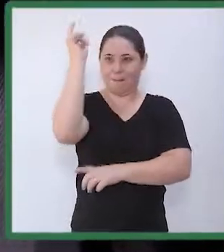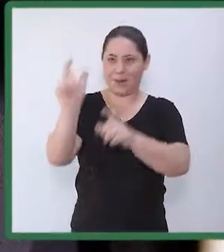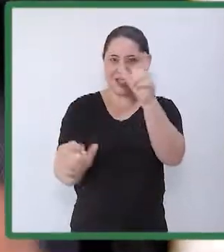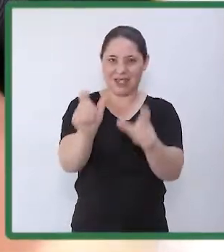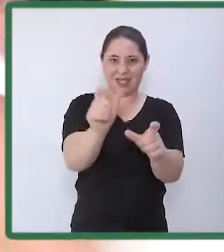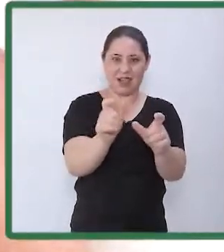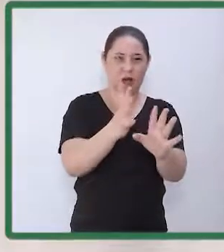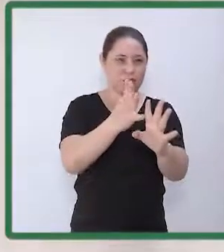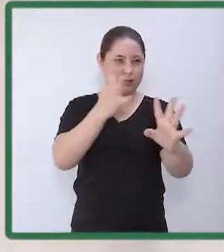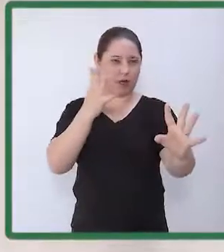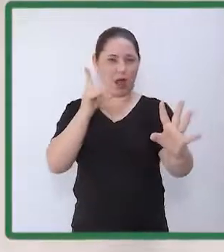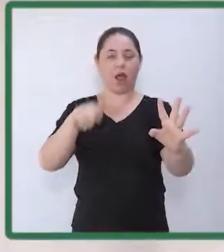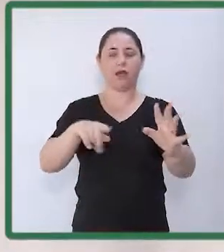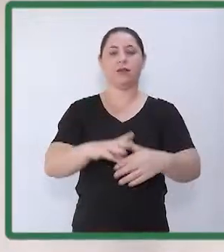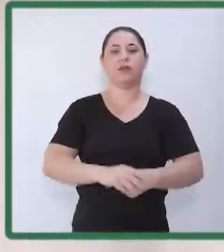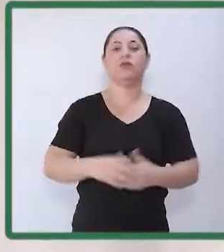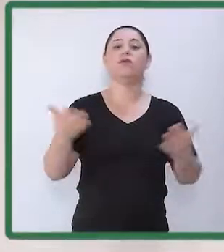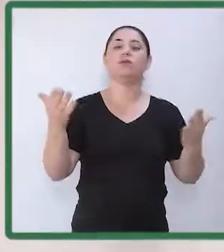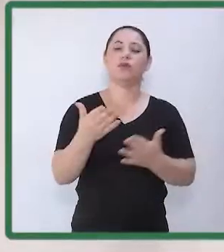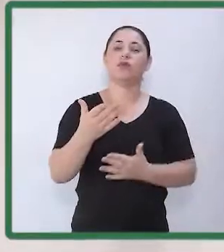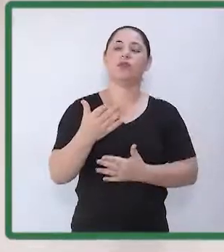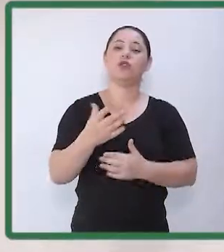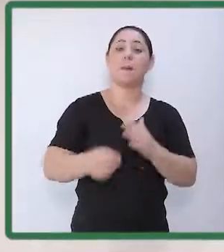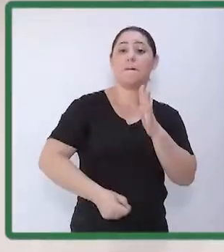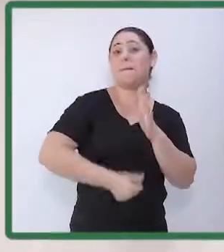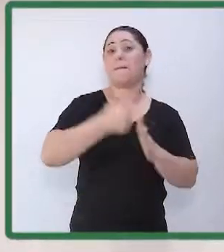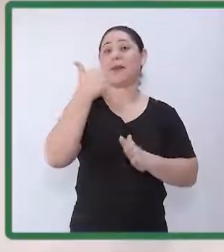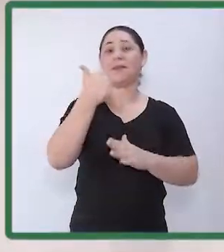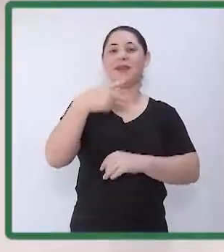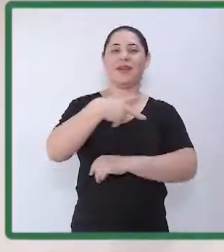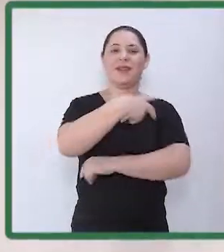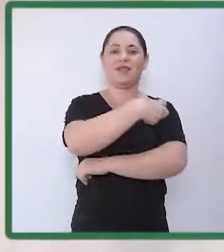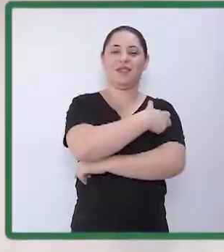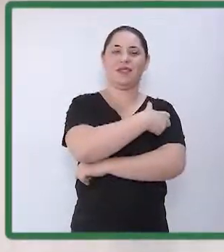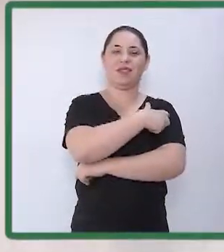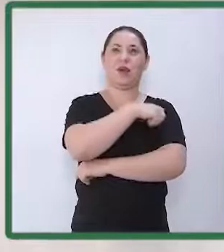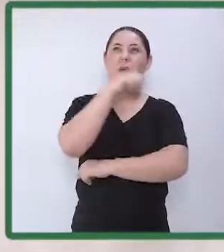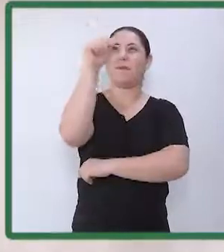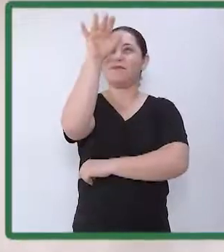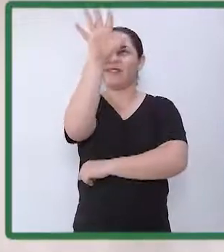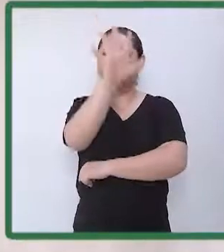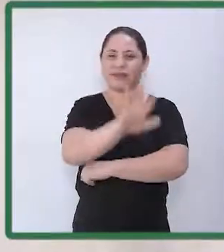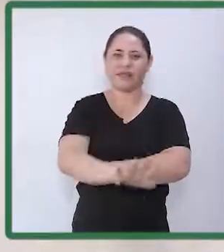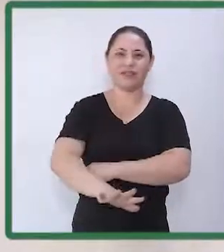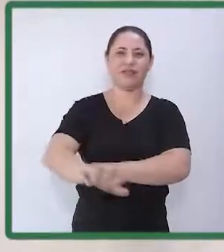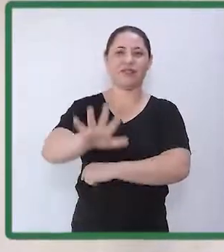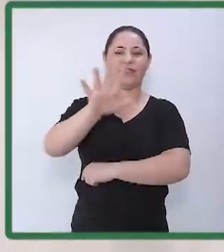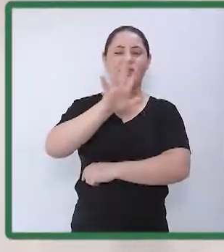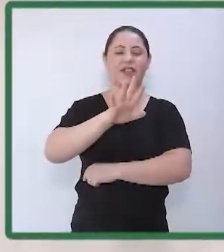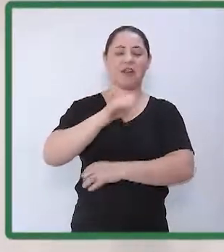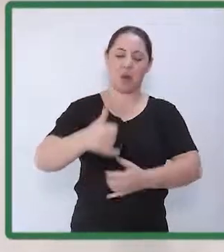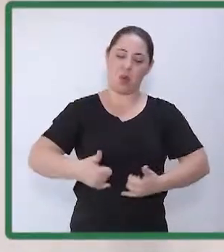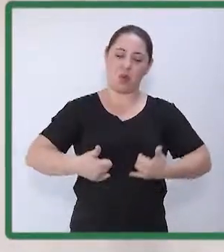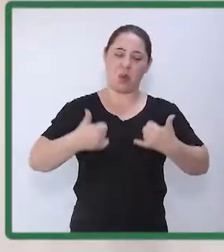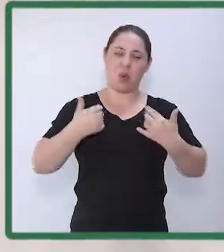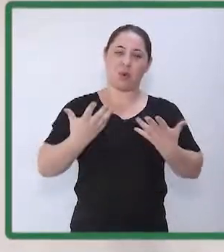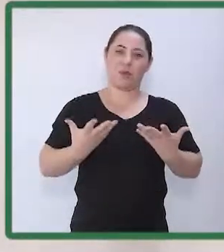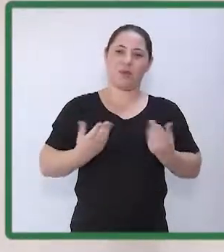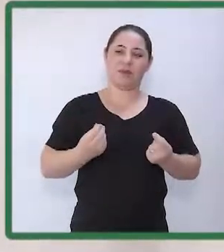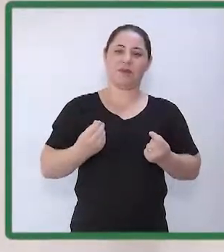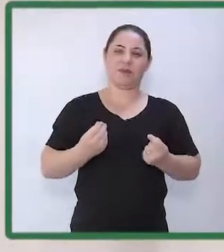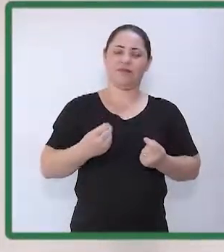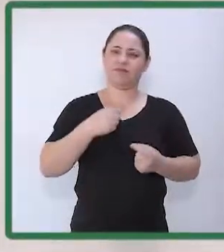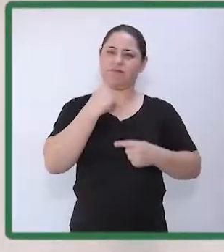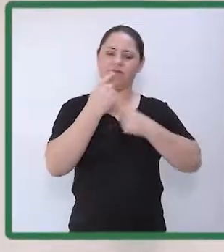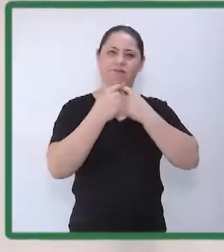né, das pessoas. Ou seja, hoje nós somos aí o primeiro em vacinação em todo o Brasil, isso para nós é motivo de muito orgulho